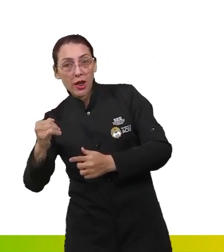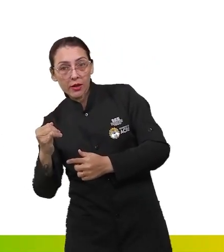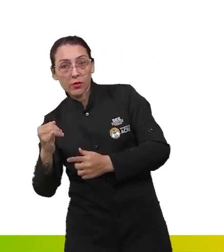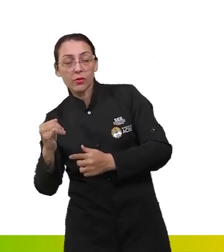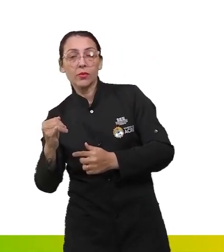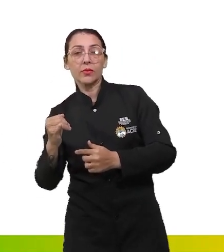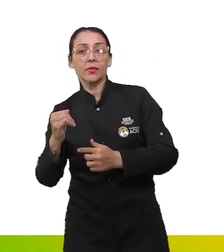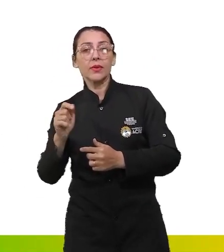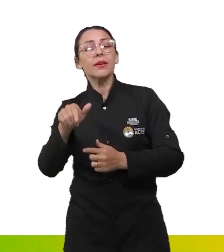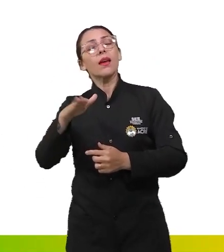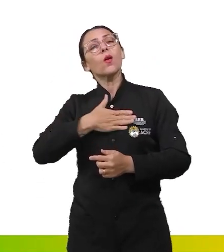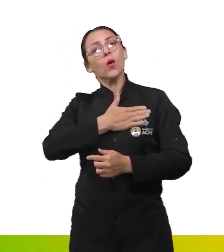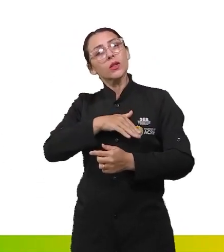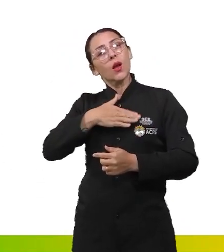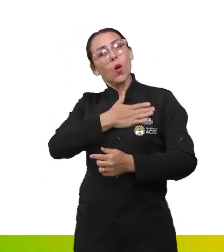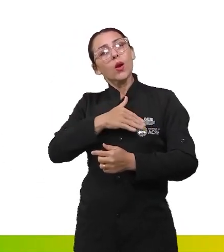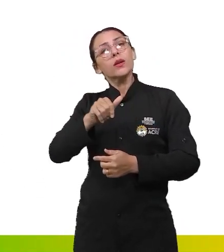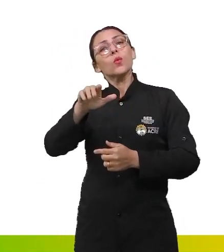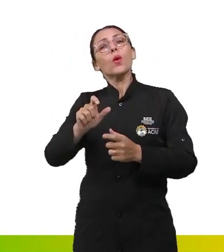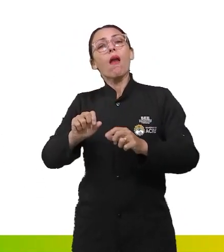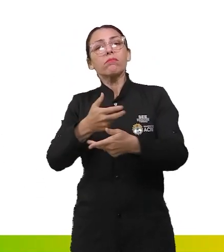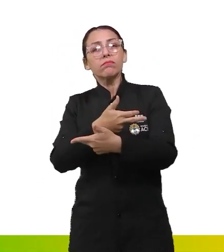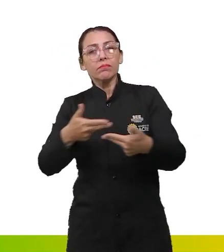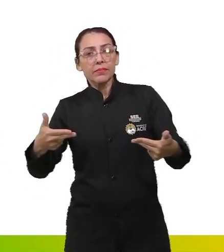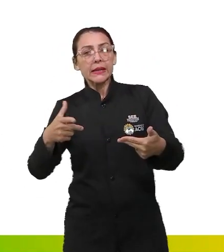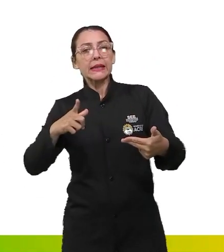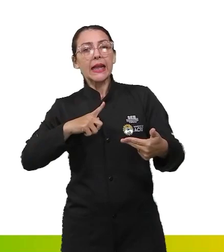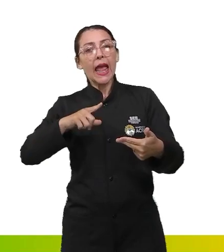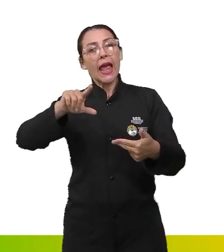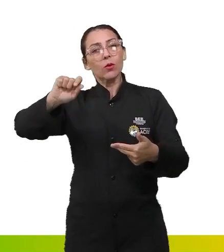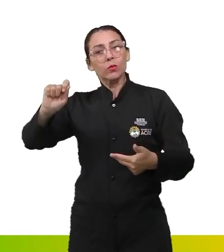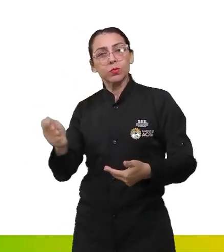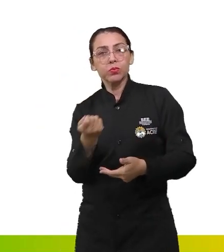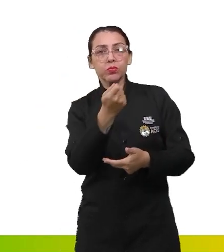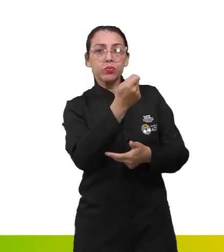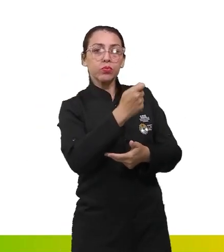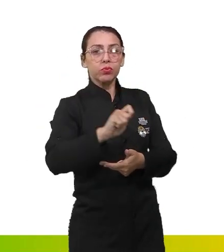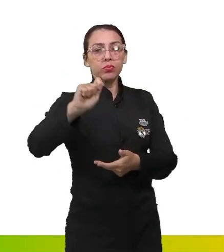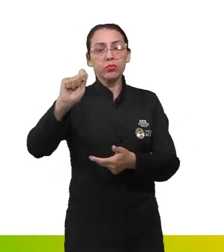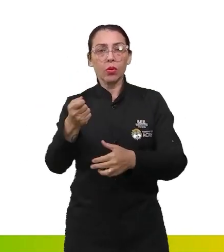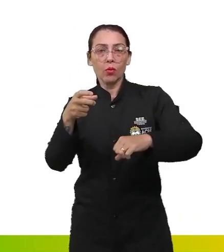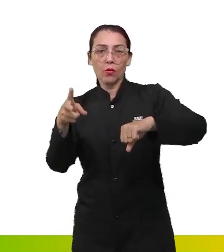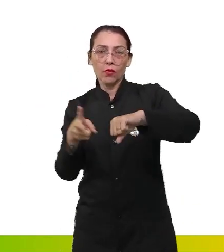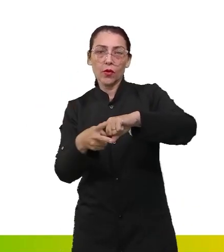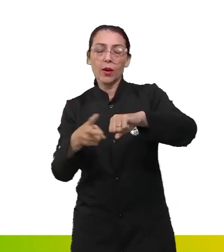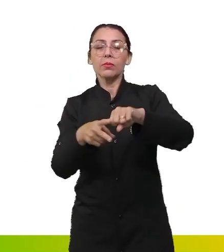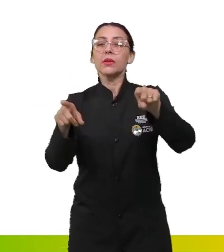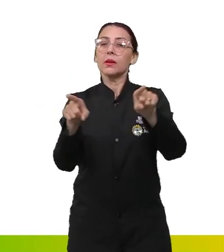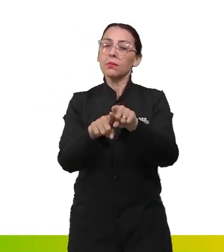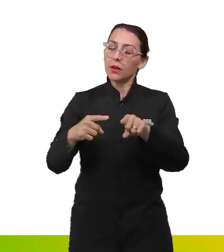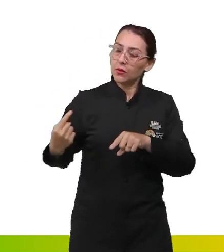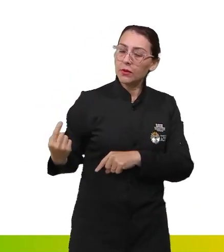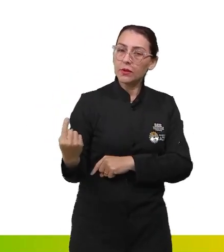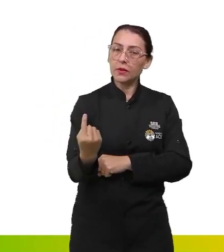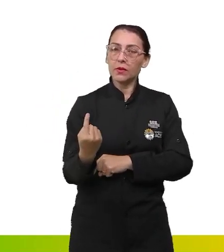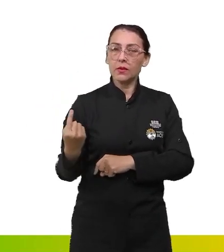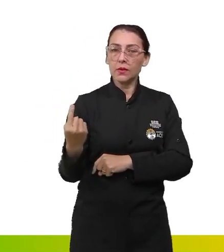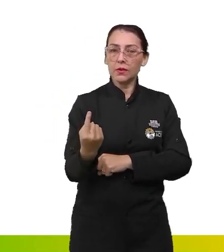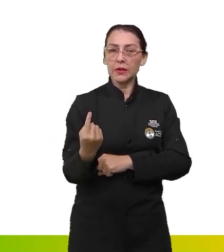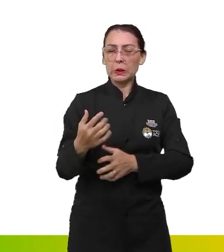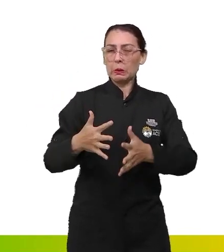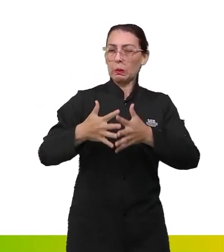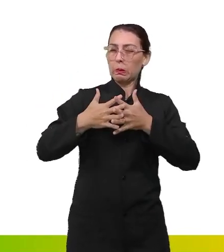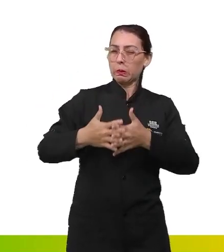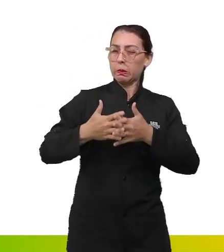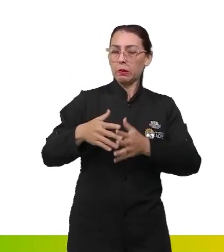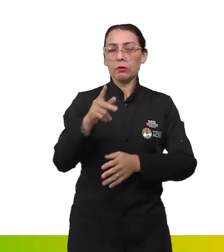alguma coisa. Então eu tenho que concordar com o objeto aqui, no caso que é tênis. Se ele está no singular, meu verbo fica no singular. Um pouco complicado